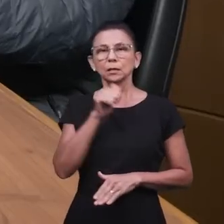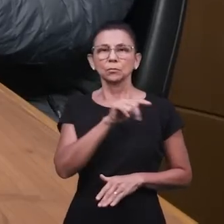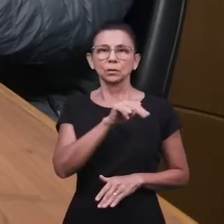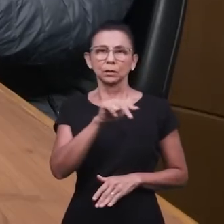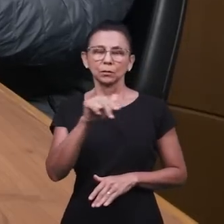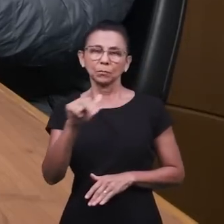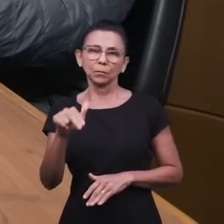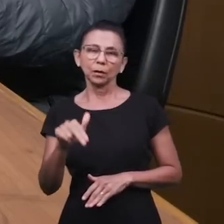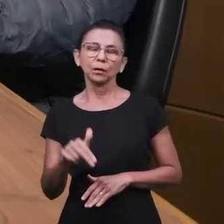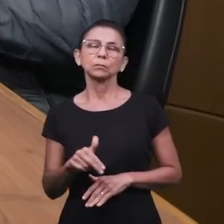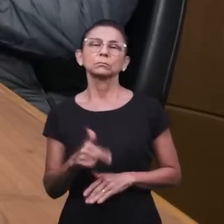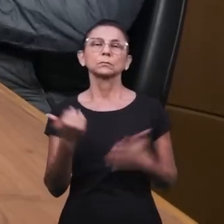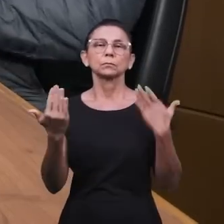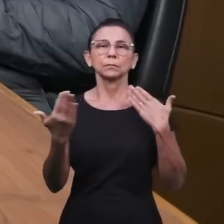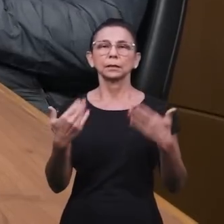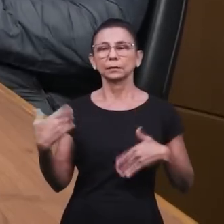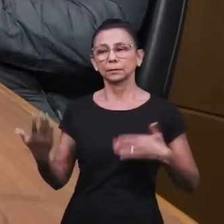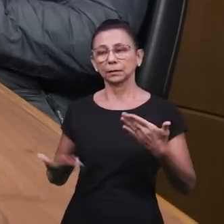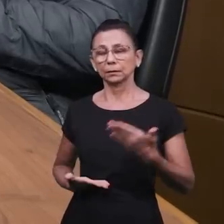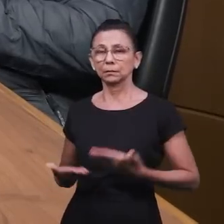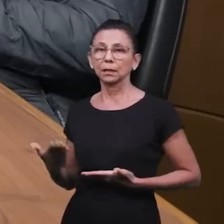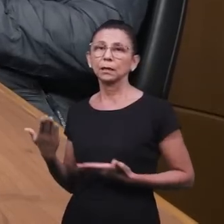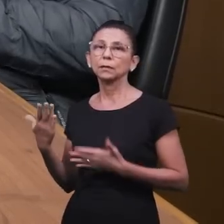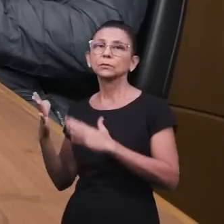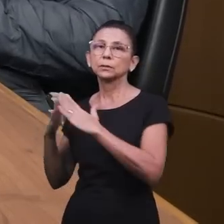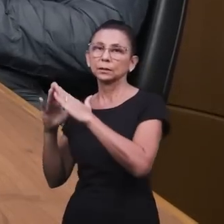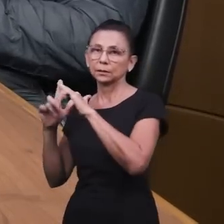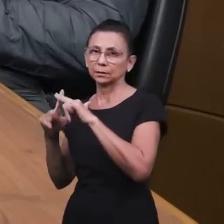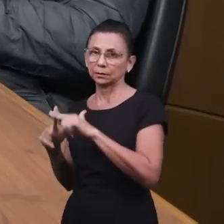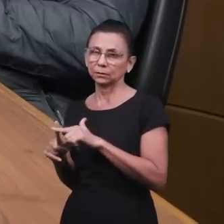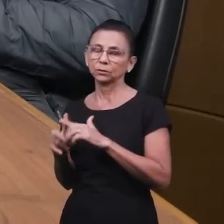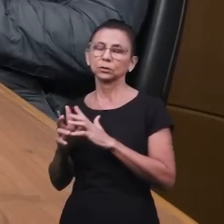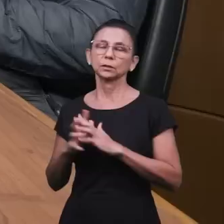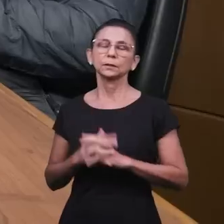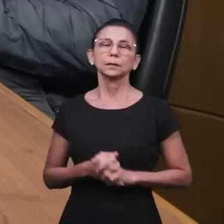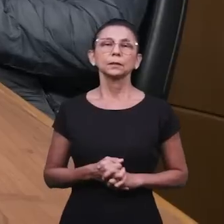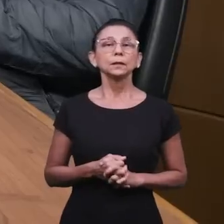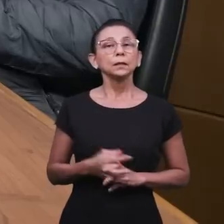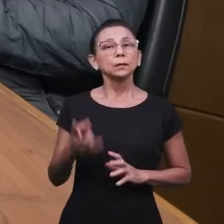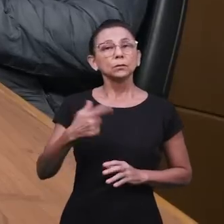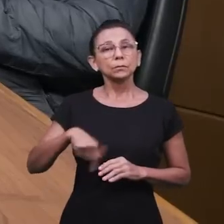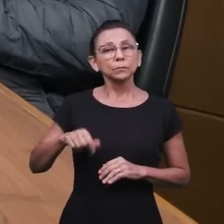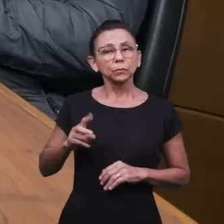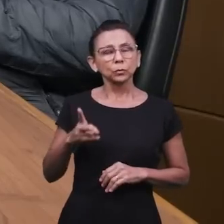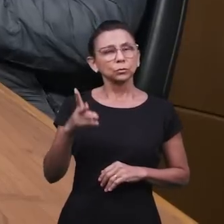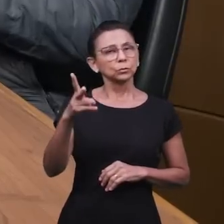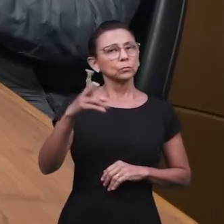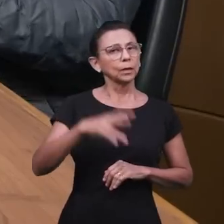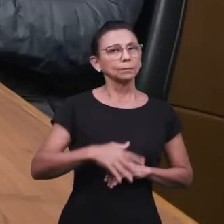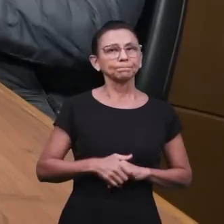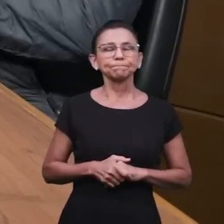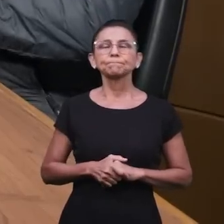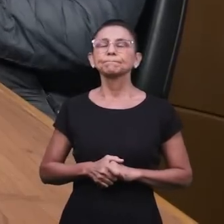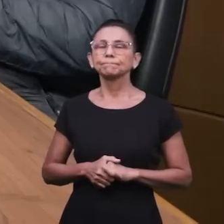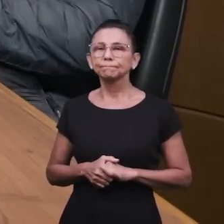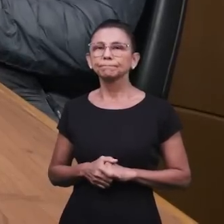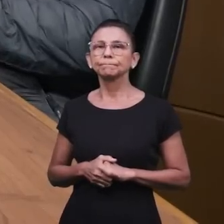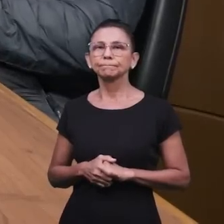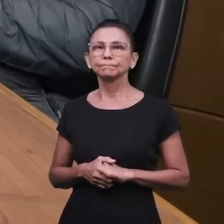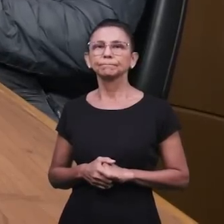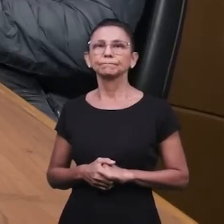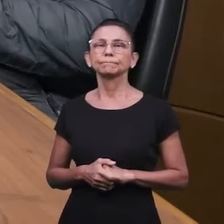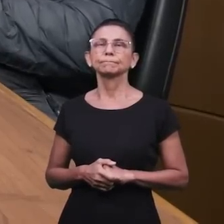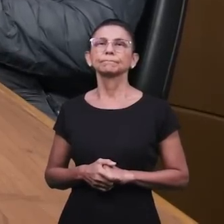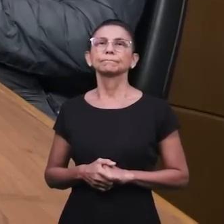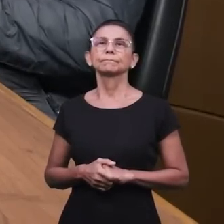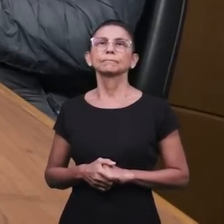como os irmãos, como os membros da igreja. É importante nós estarmos juntos e dando a continuidade àquilo que é passado para